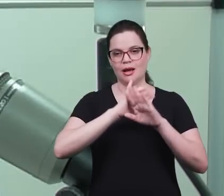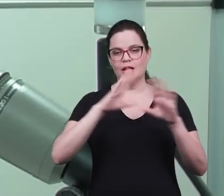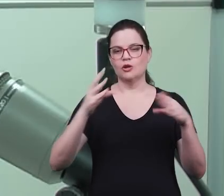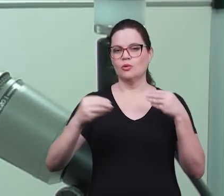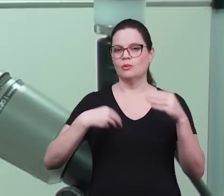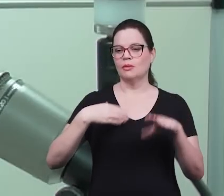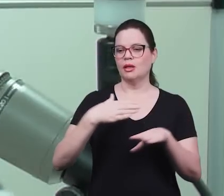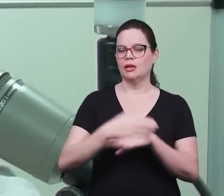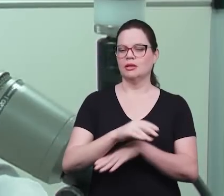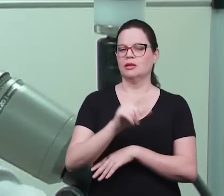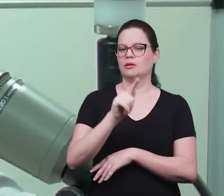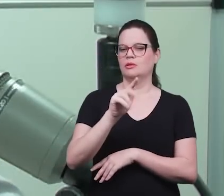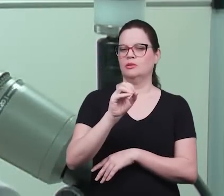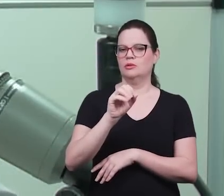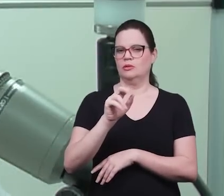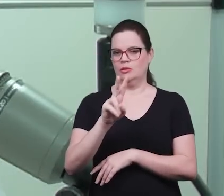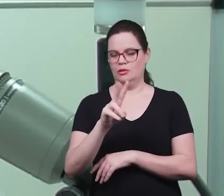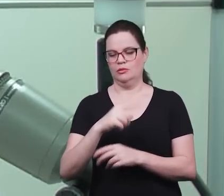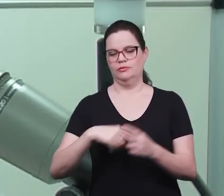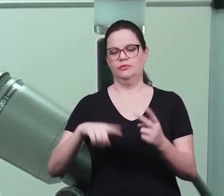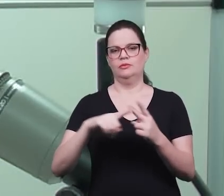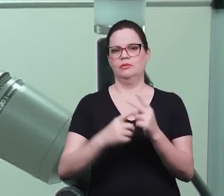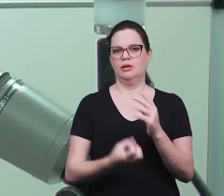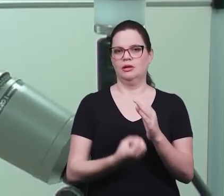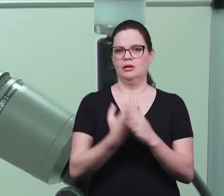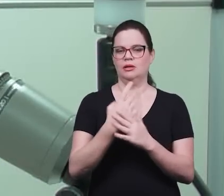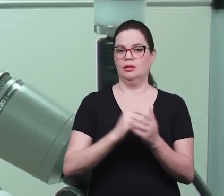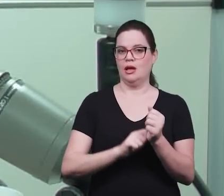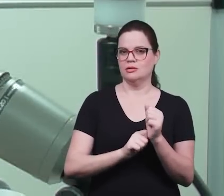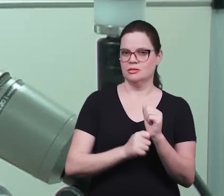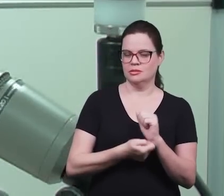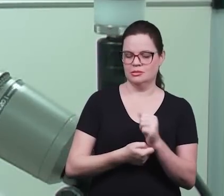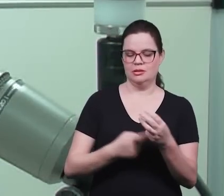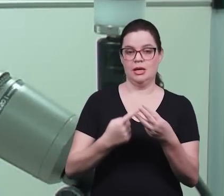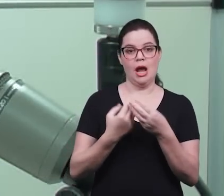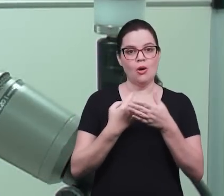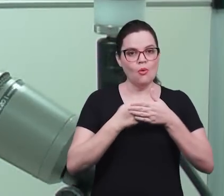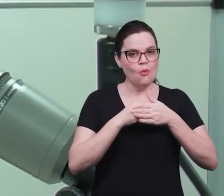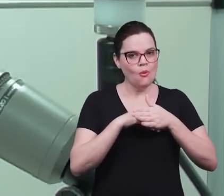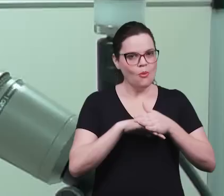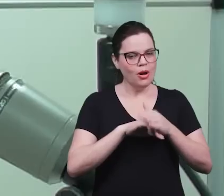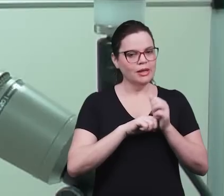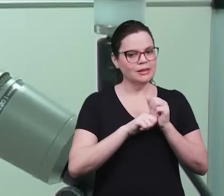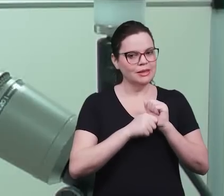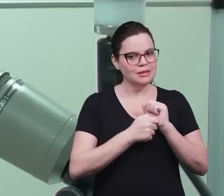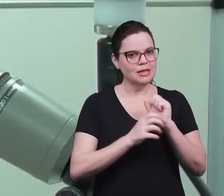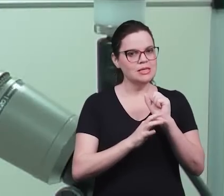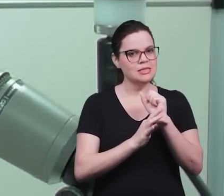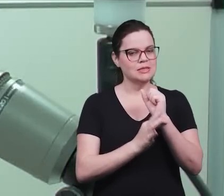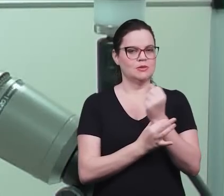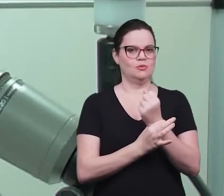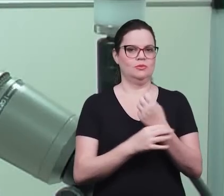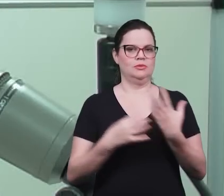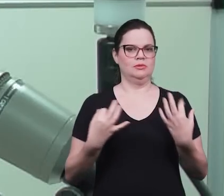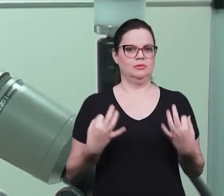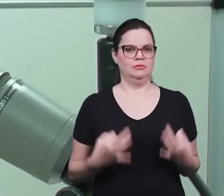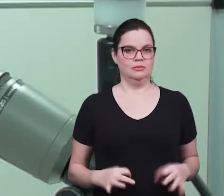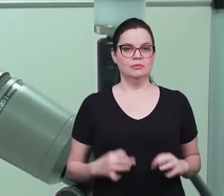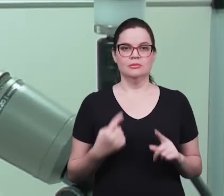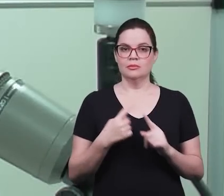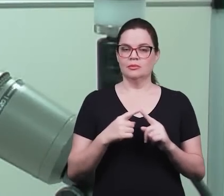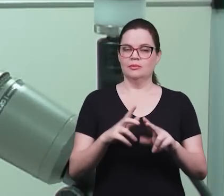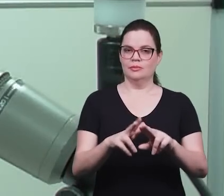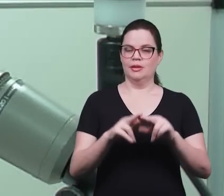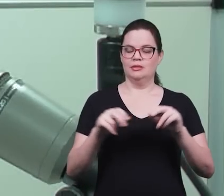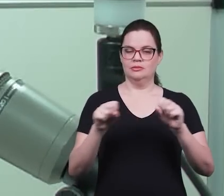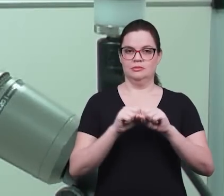acessa o GovBR, faz a sua senha no GovBR, guarde essa senha com segurança, entendeu? No GovBR, porque através